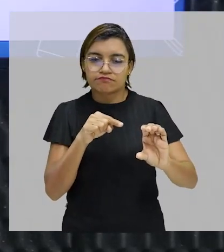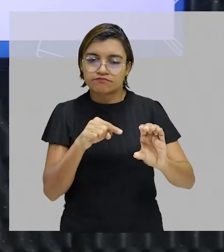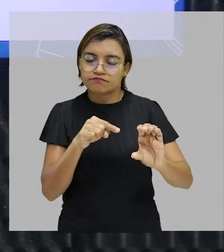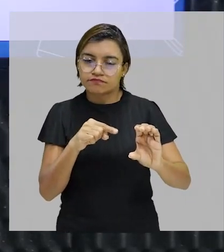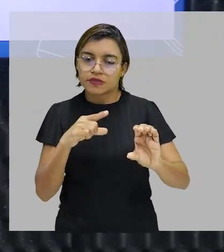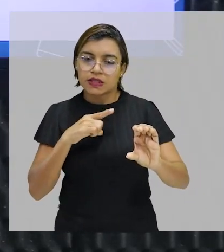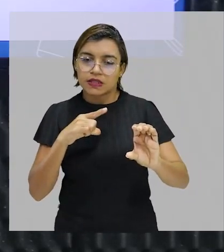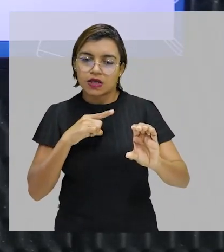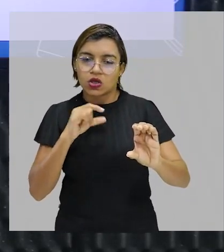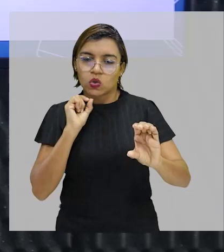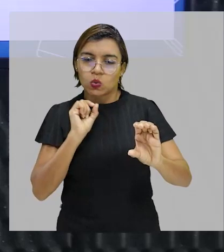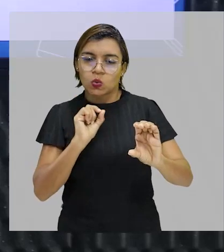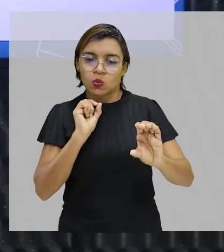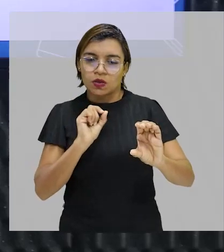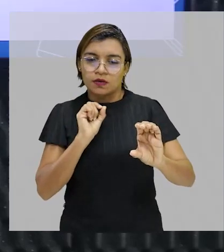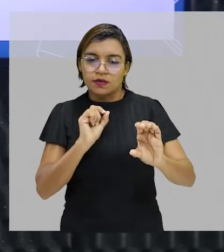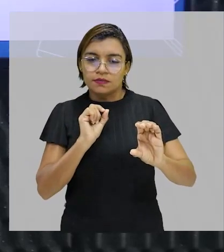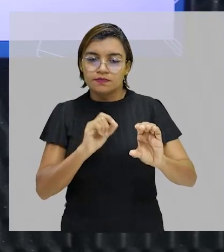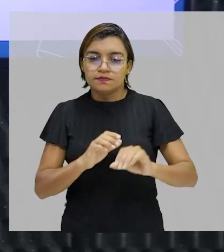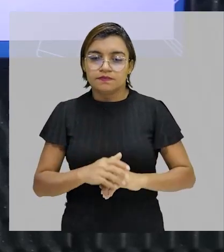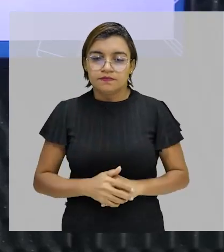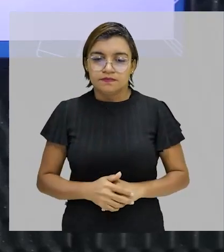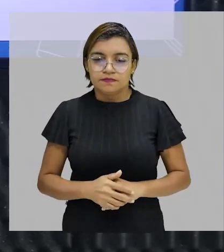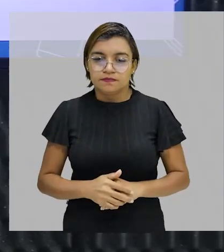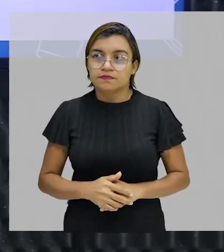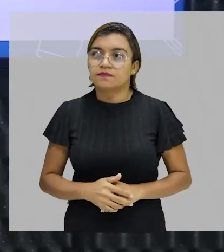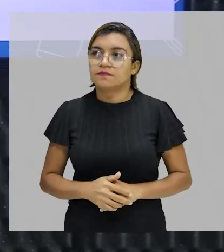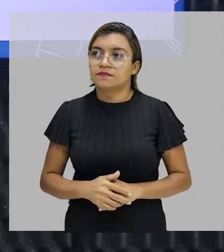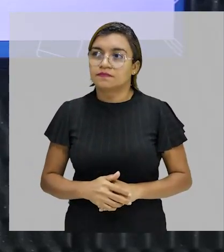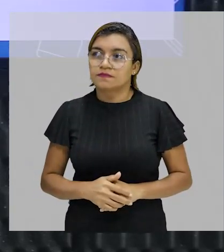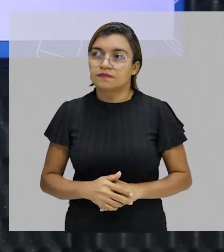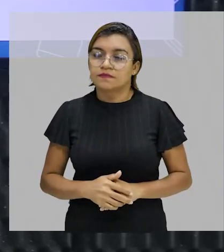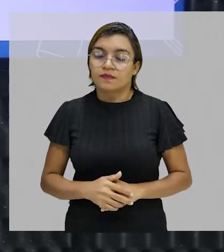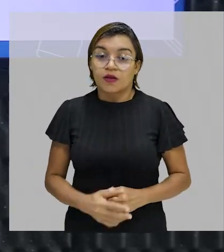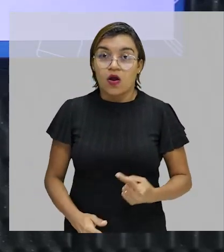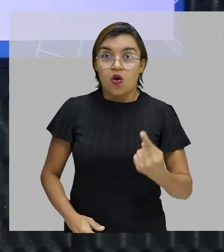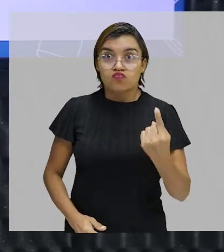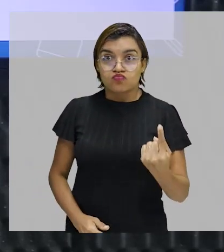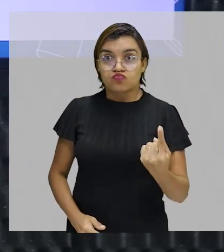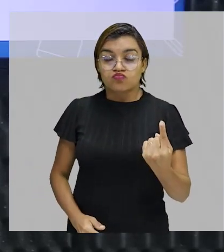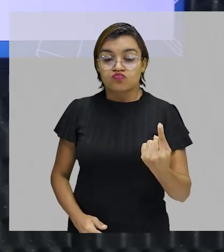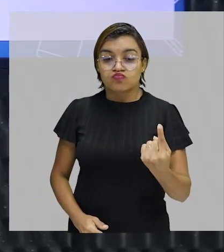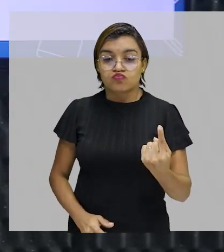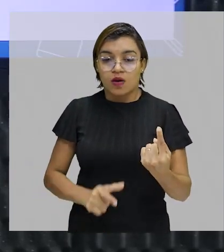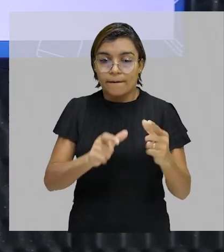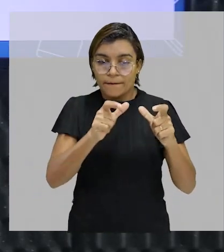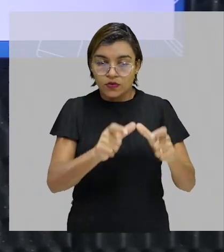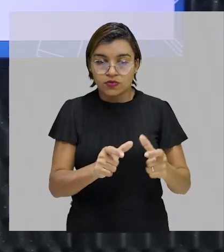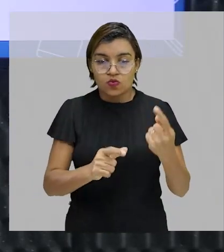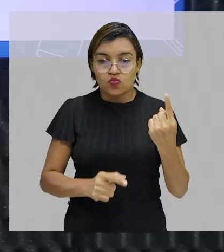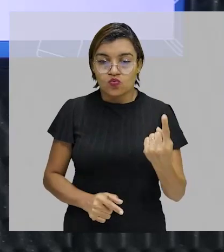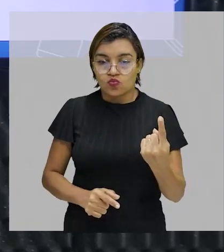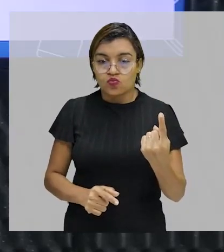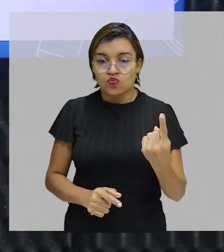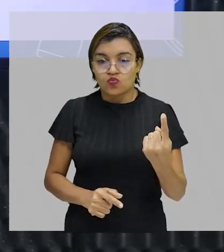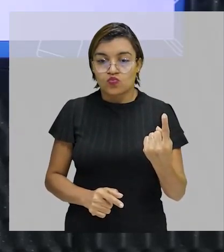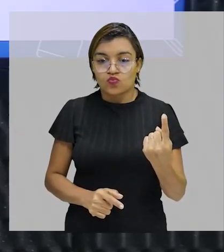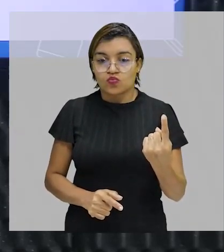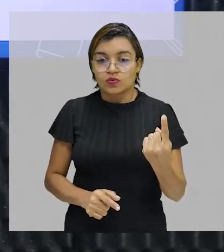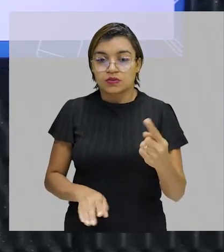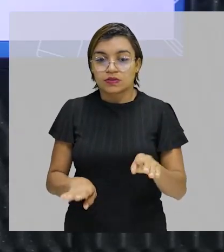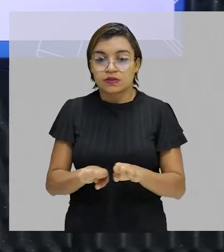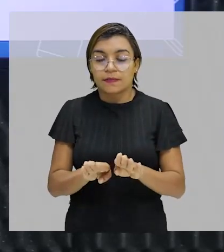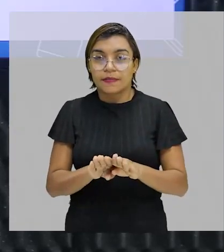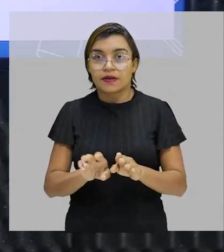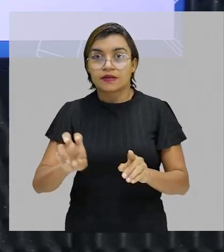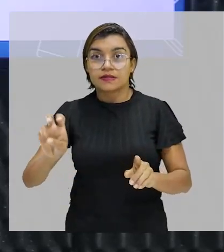essa ressonância vai abrir vaga nas posições 1, 2, 3, 4, 5, porque vai ser